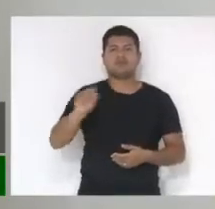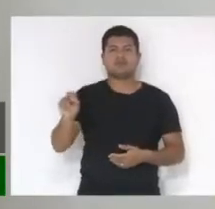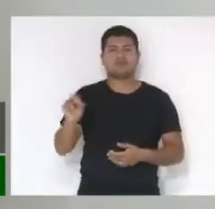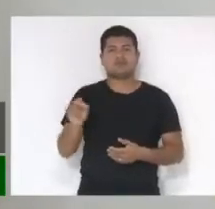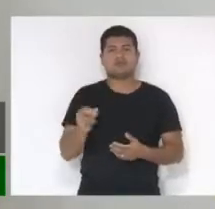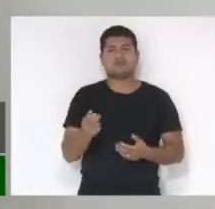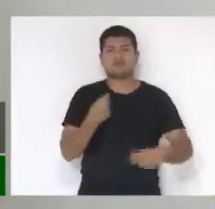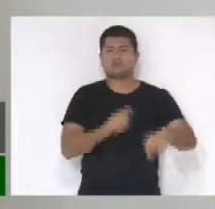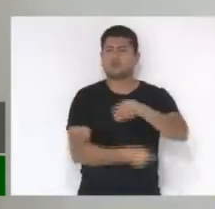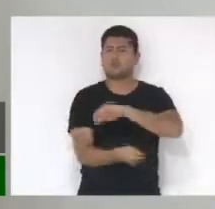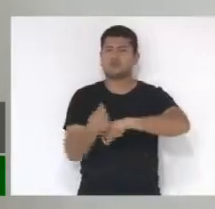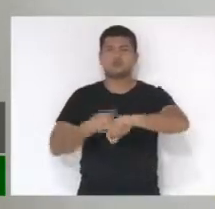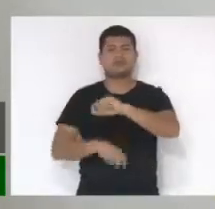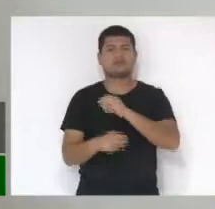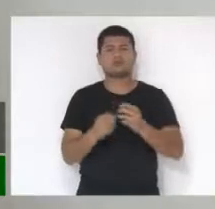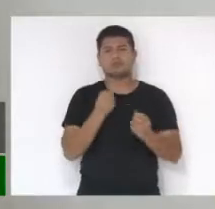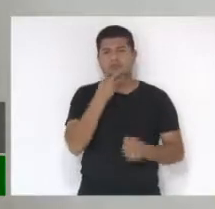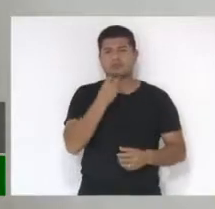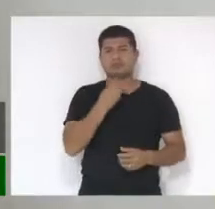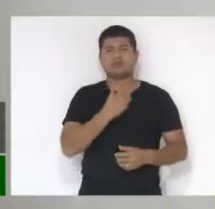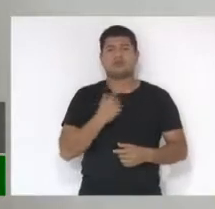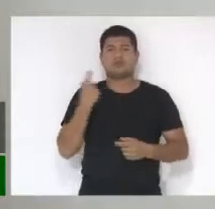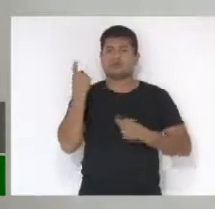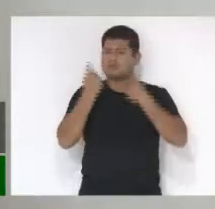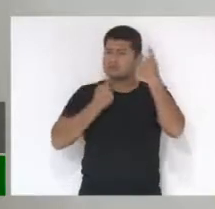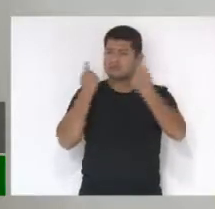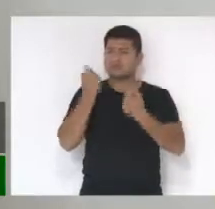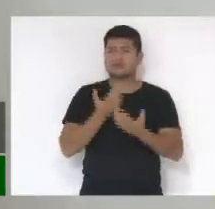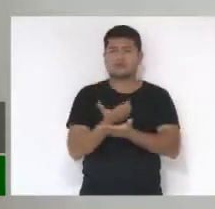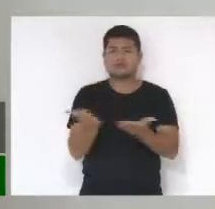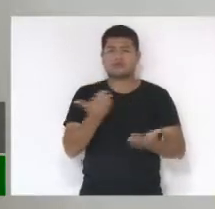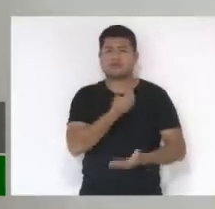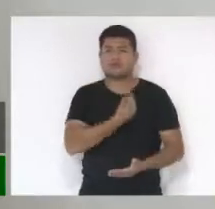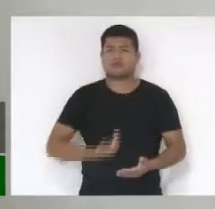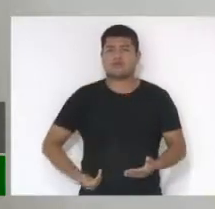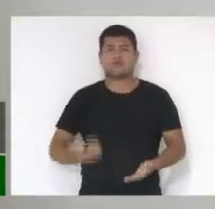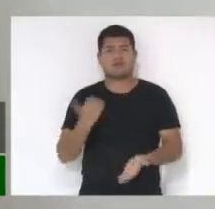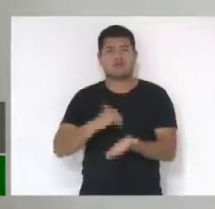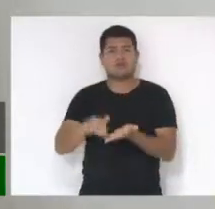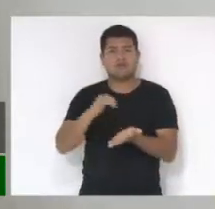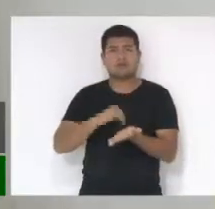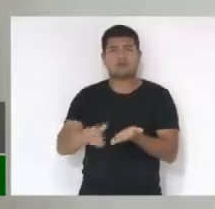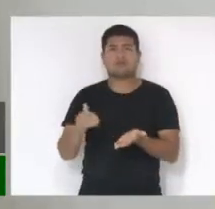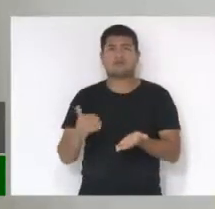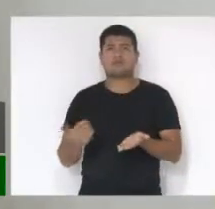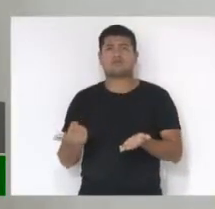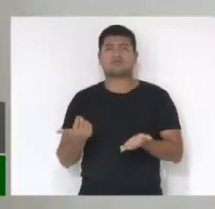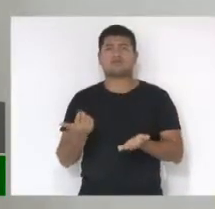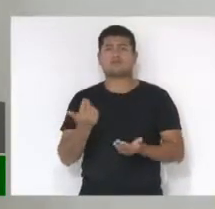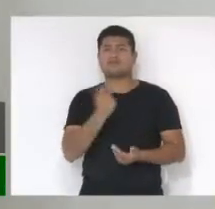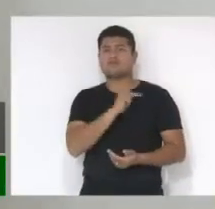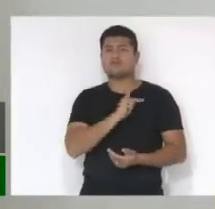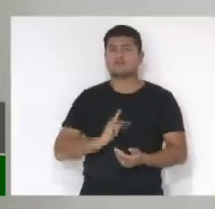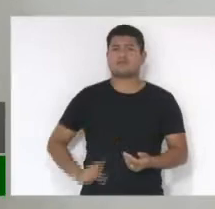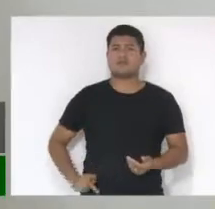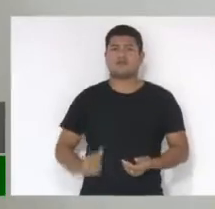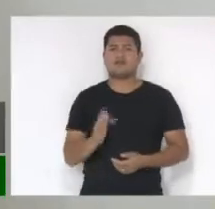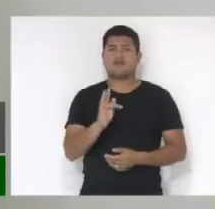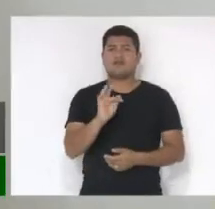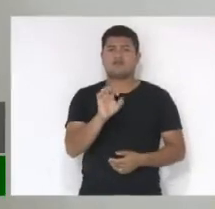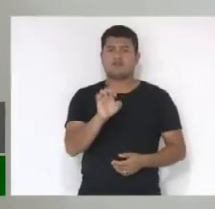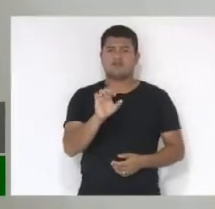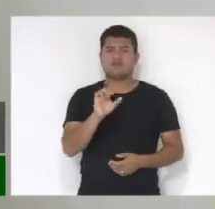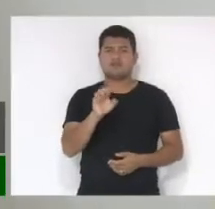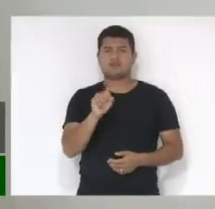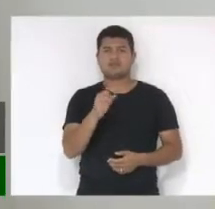eu quero que o Estado tenha essa preocupação, o governador do Estado, o secretário, o presidente da FESPORTE, Rui Godinho, possa,